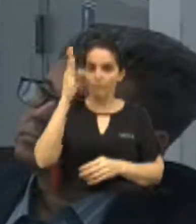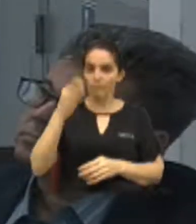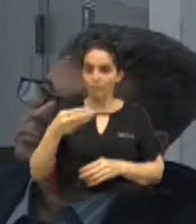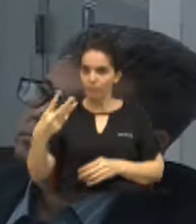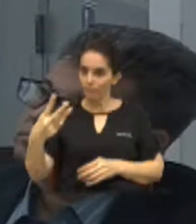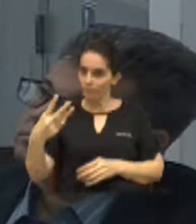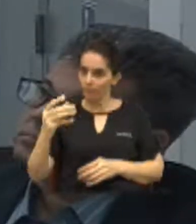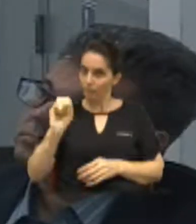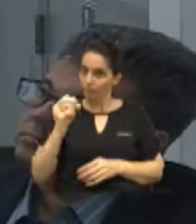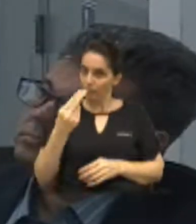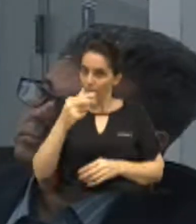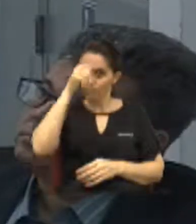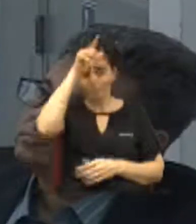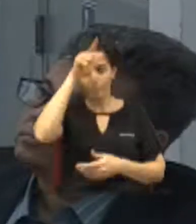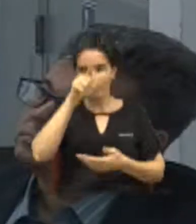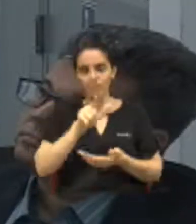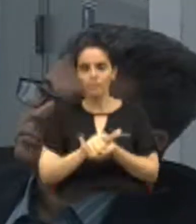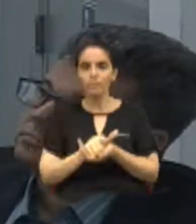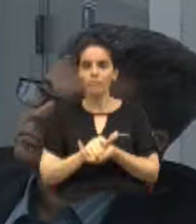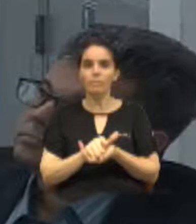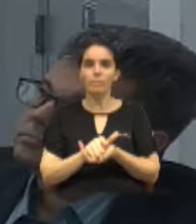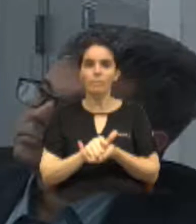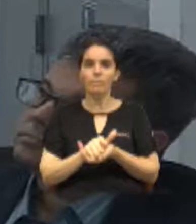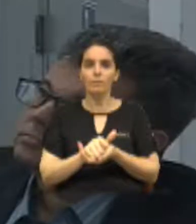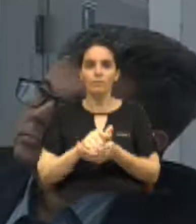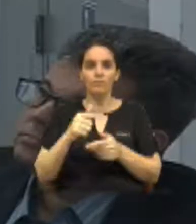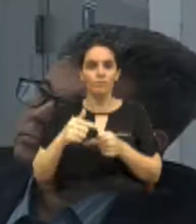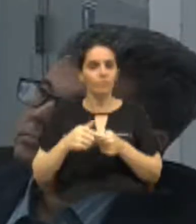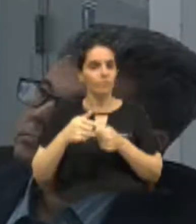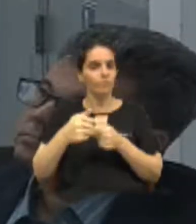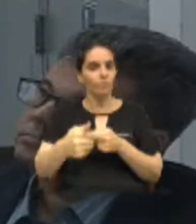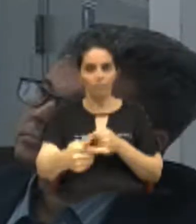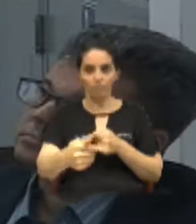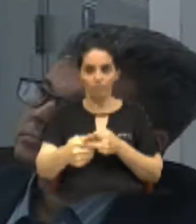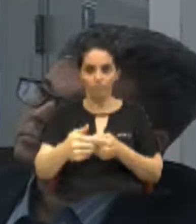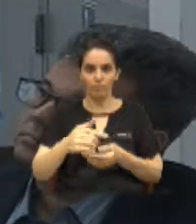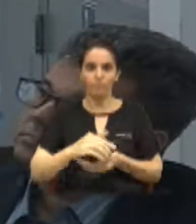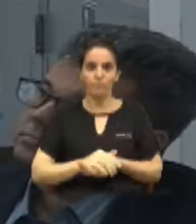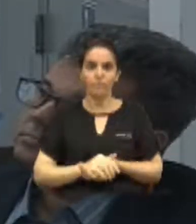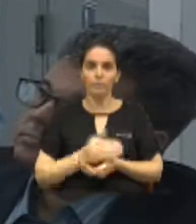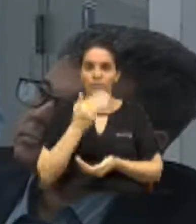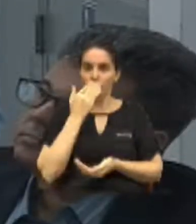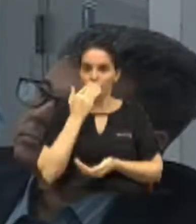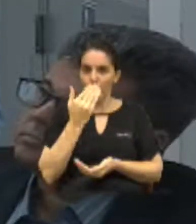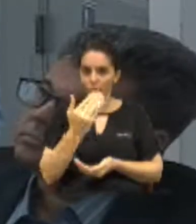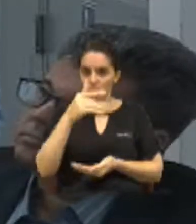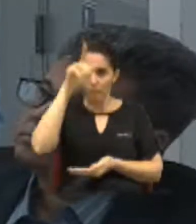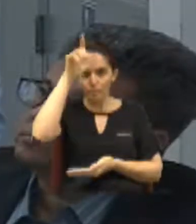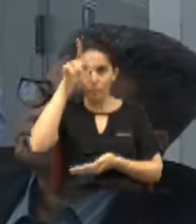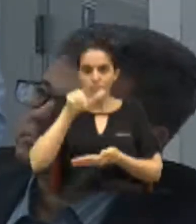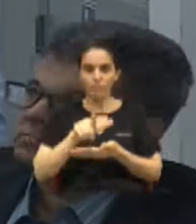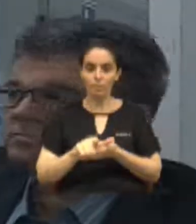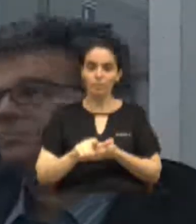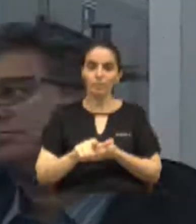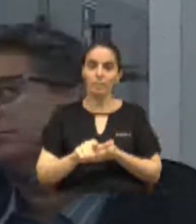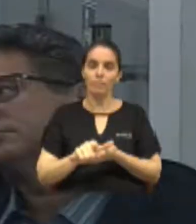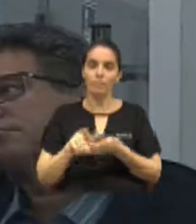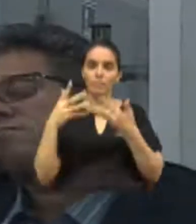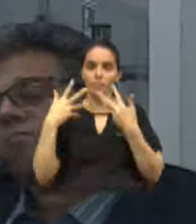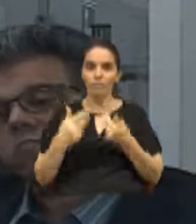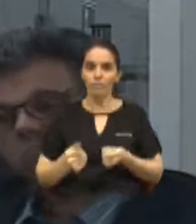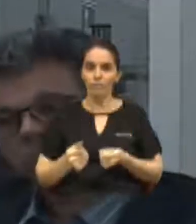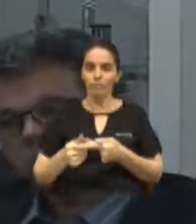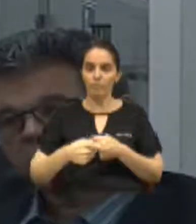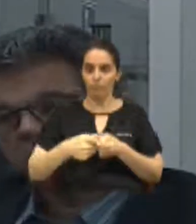que representam esse número por prazo não excedente a uma sessão. Então, quero que o senhor peça a anuência dos líderes para a gente possa, por uma sessão,